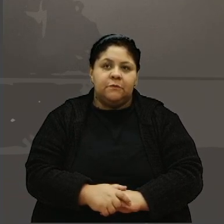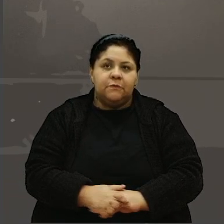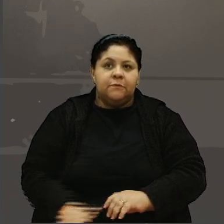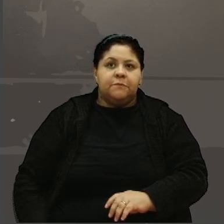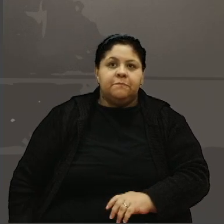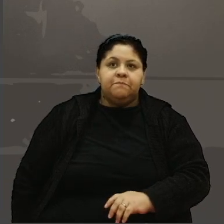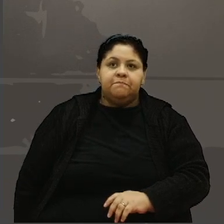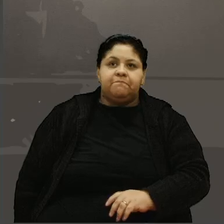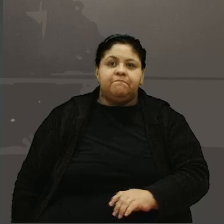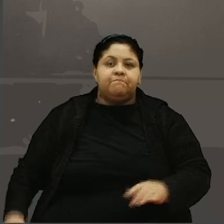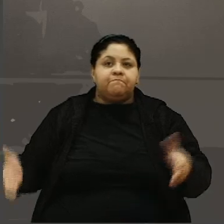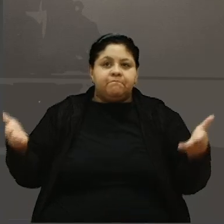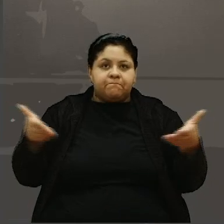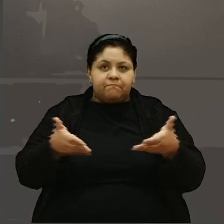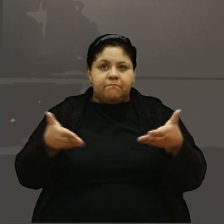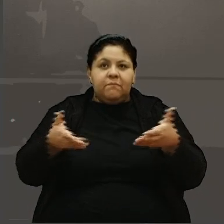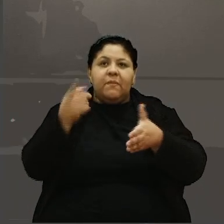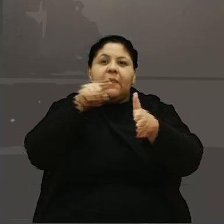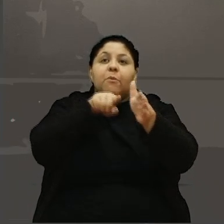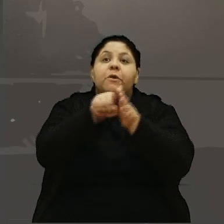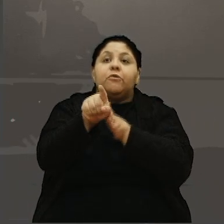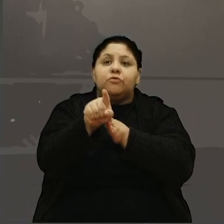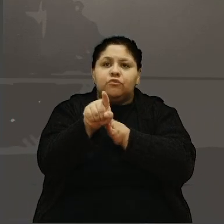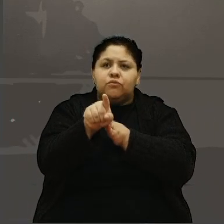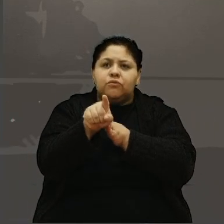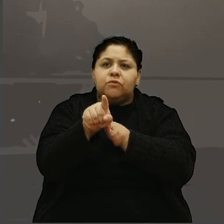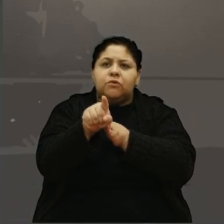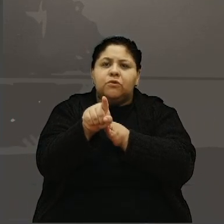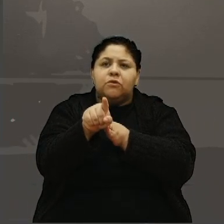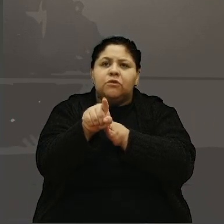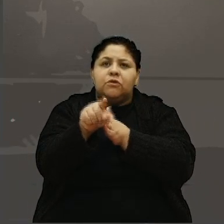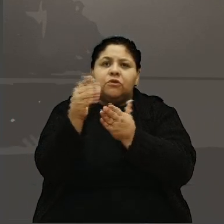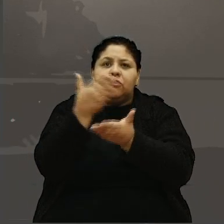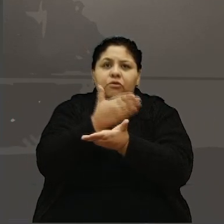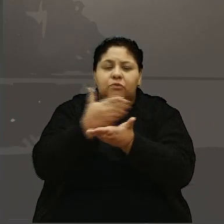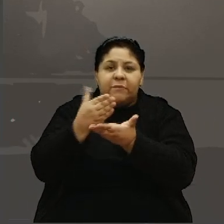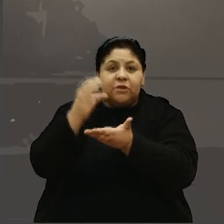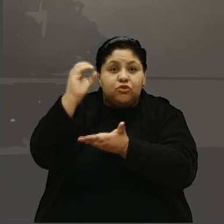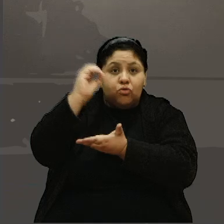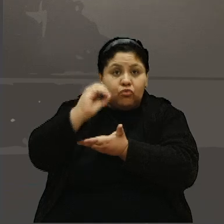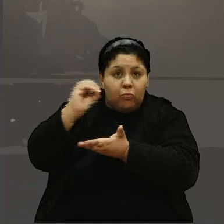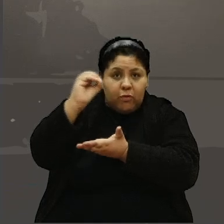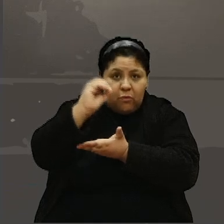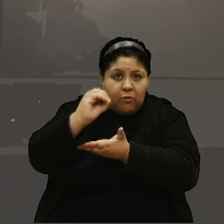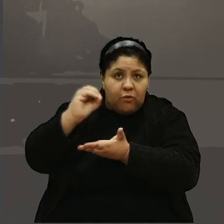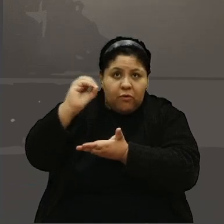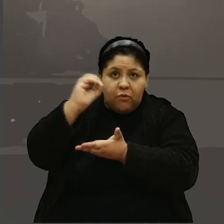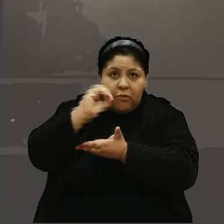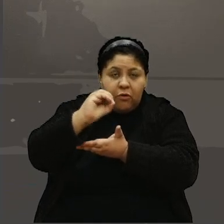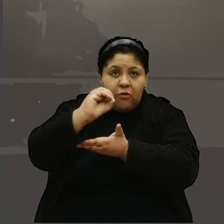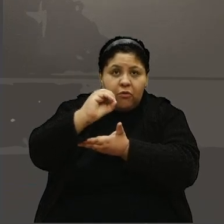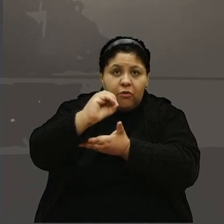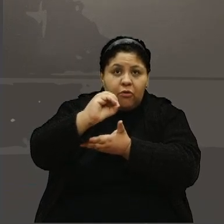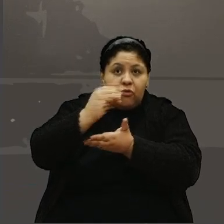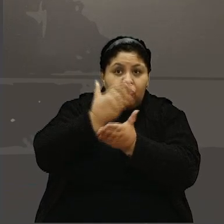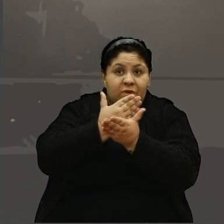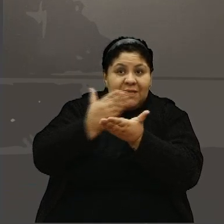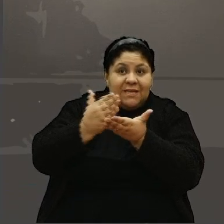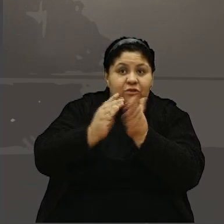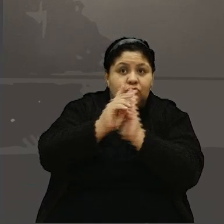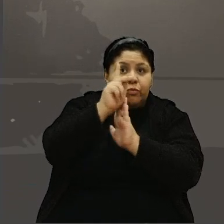E agora, eu pergunto para vocês, a partir de outubro, do lançamento do